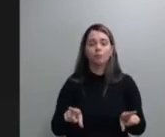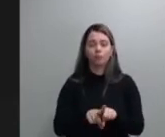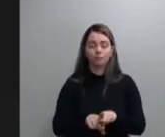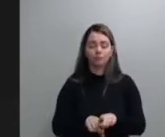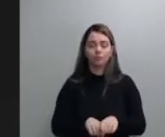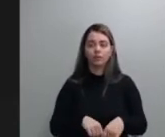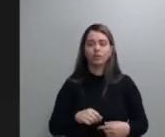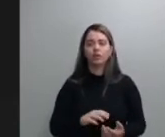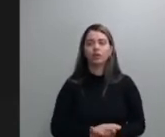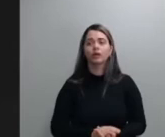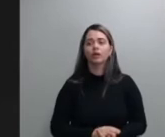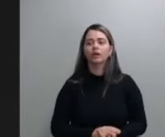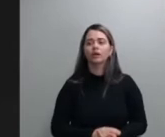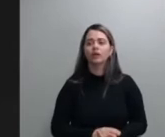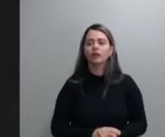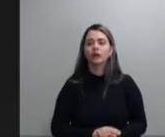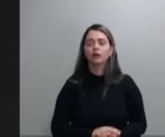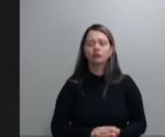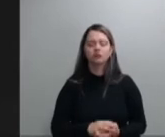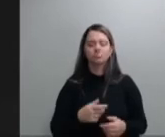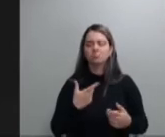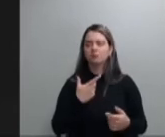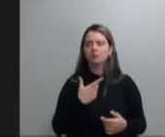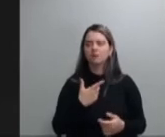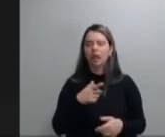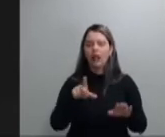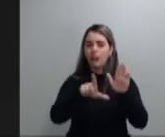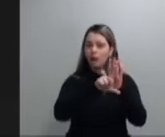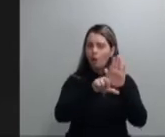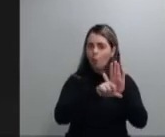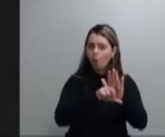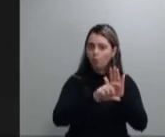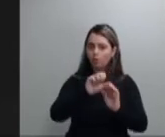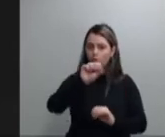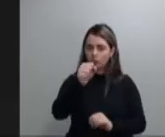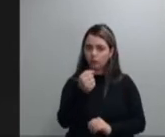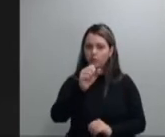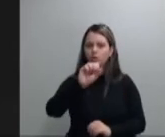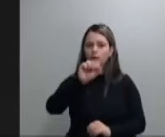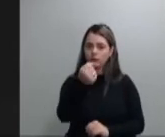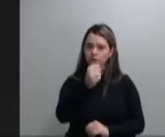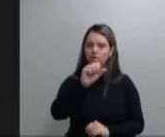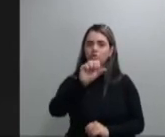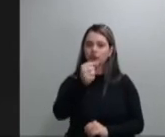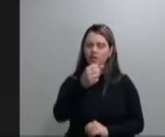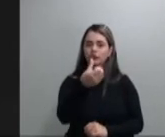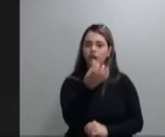CAD desnecessidade lei 8.884 de 1994 artigo 54